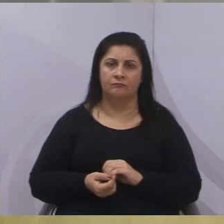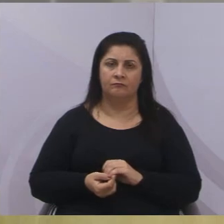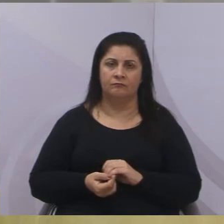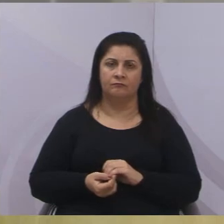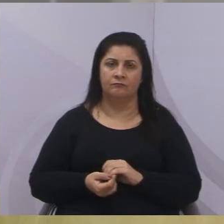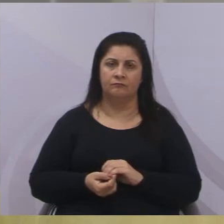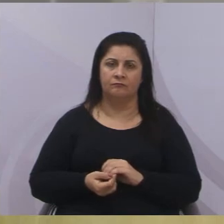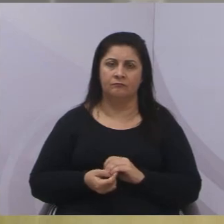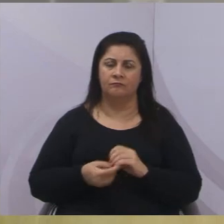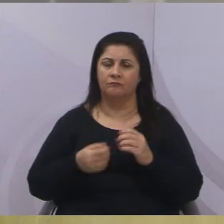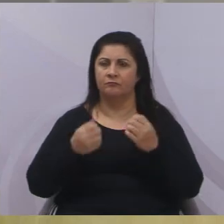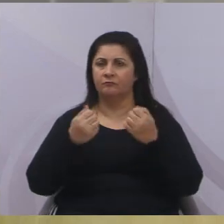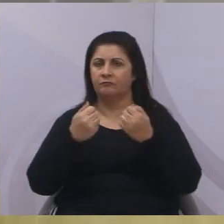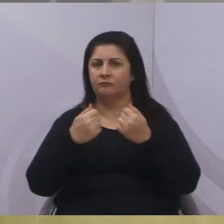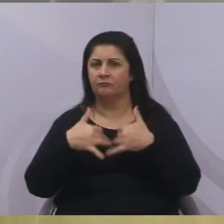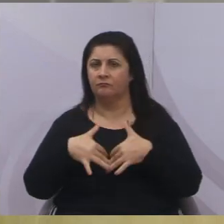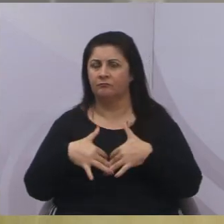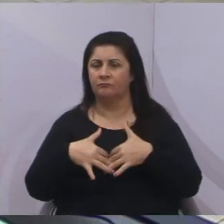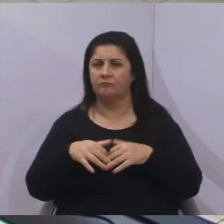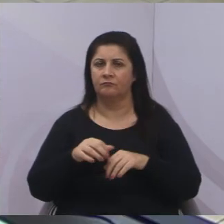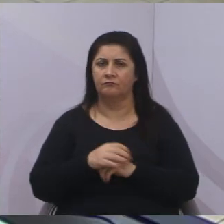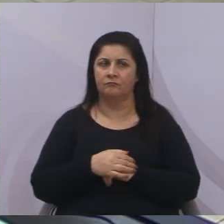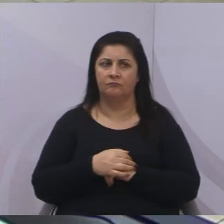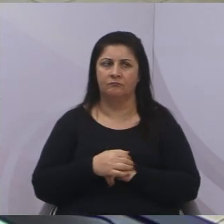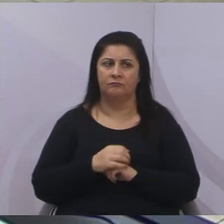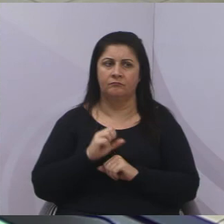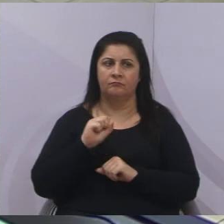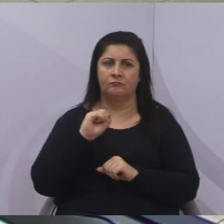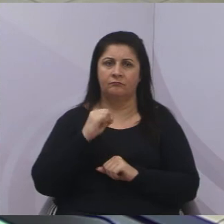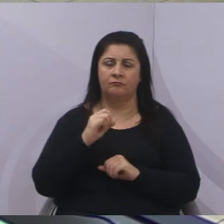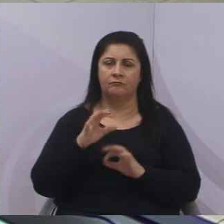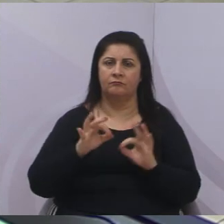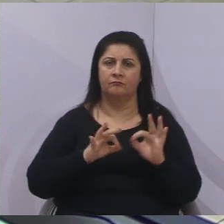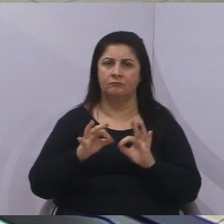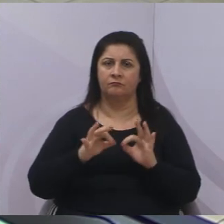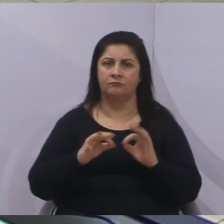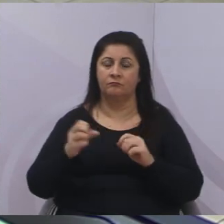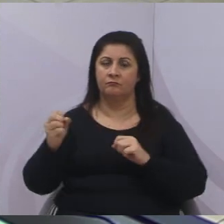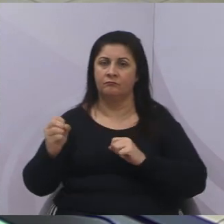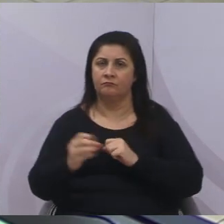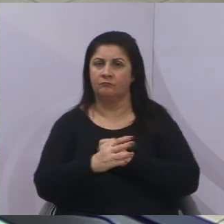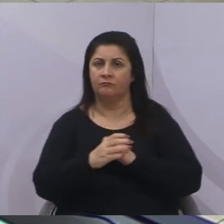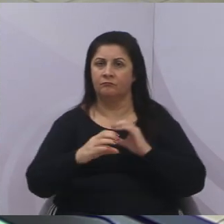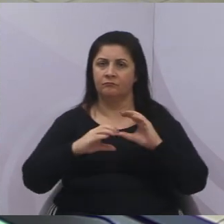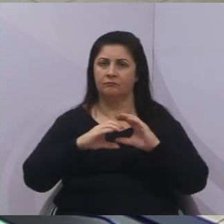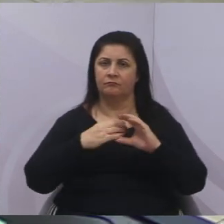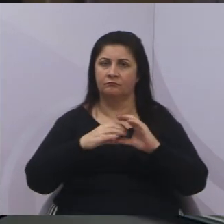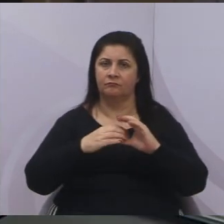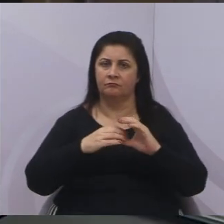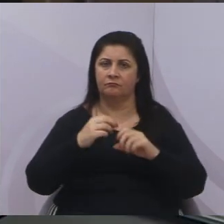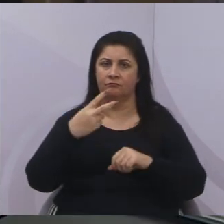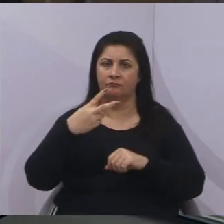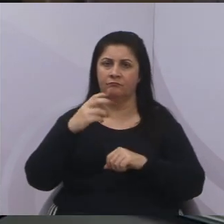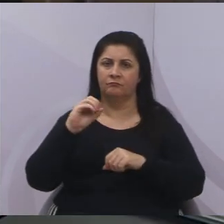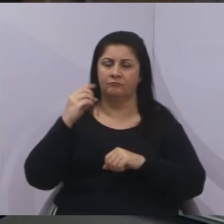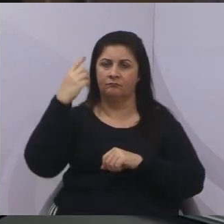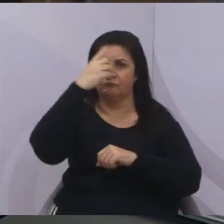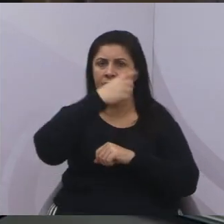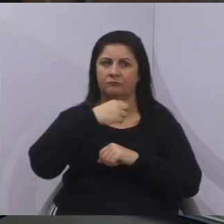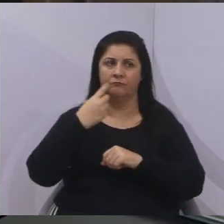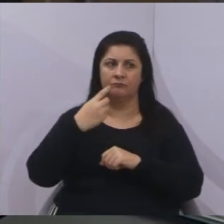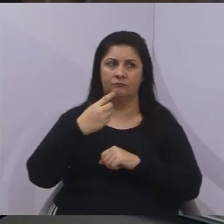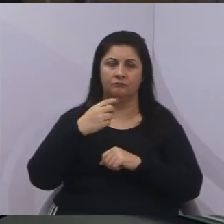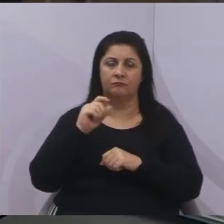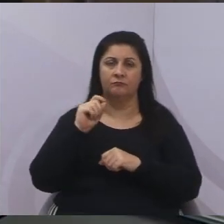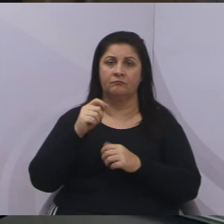Tá, então, se a gente propor um novo edital que fosse 20 horas, isso seria pago pelo